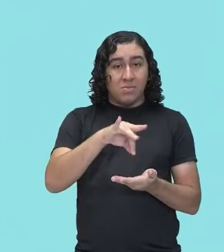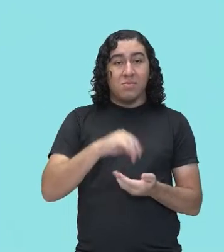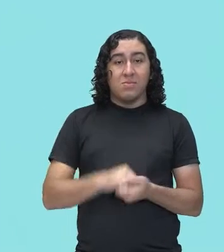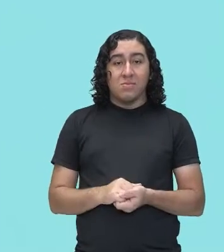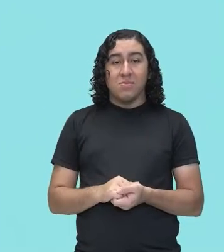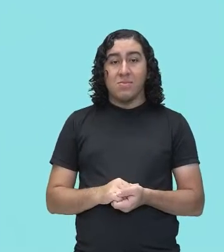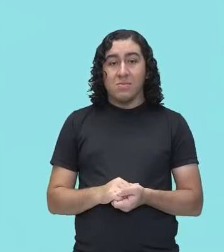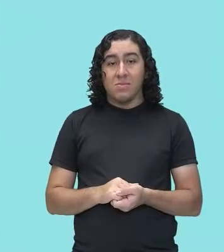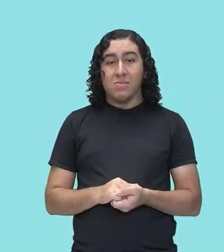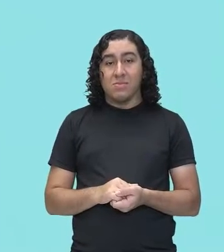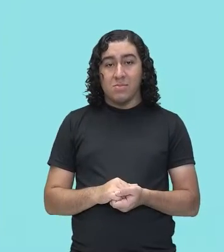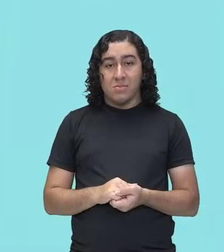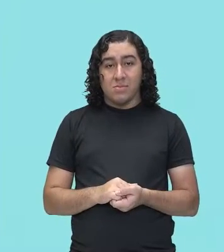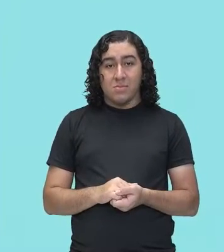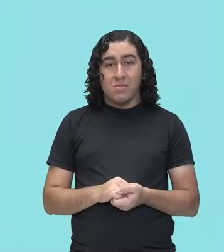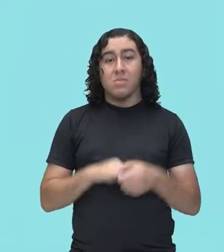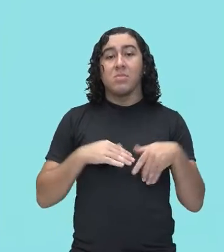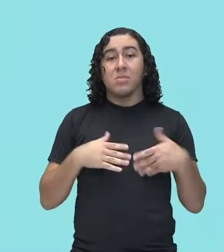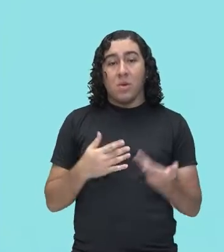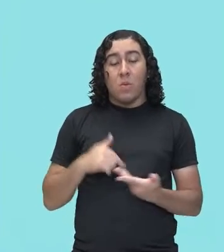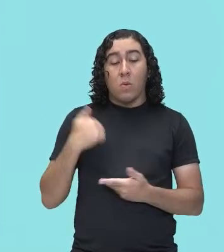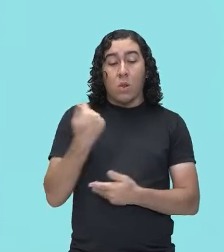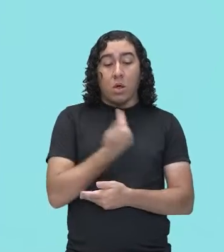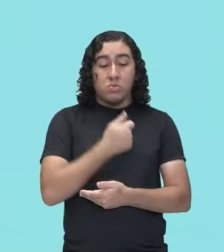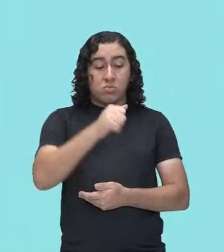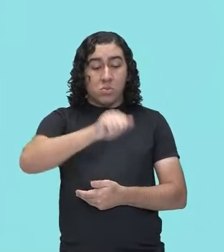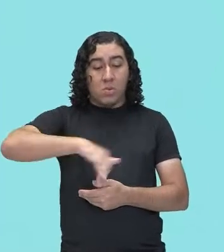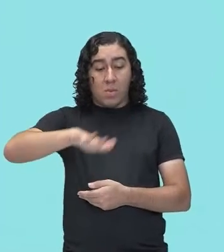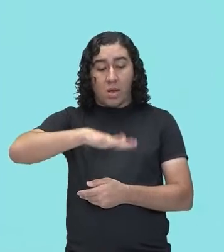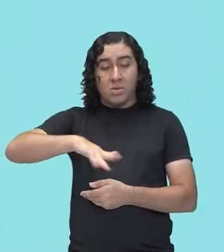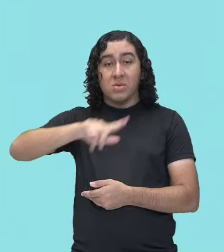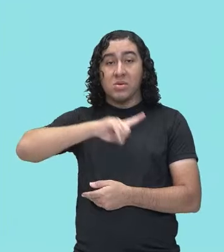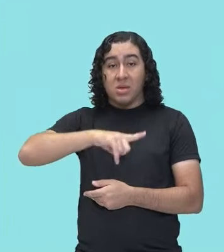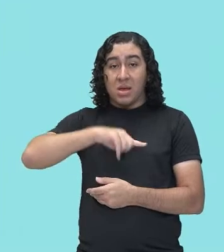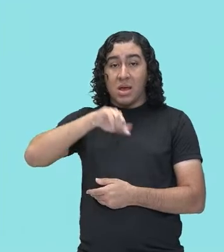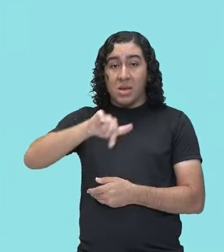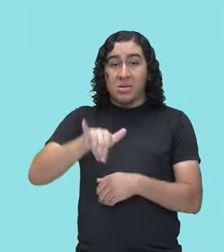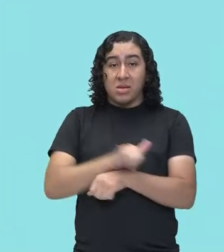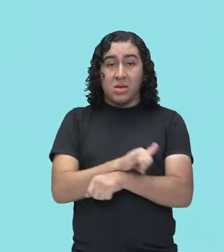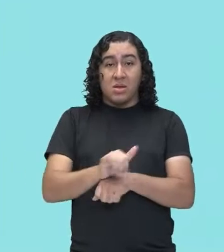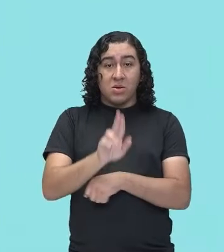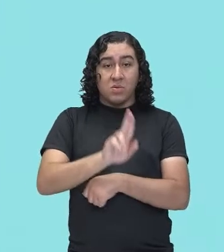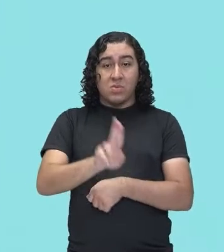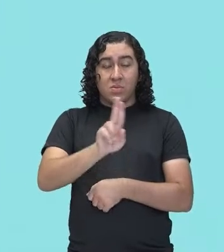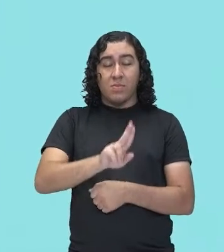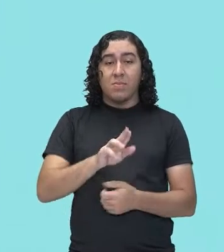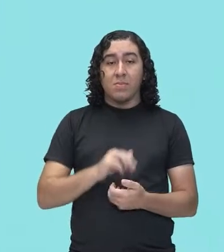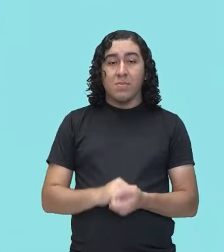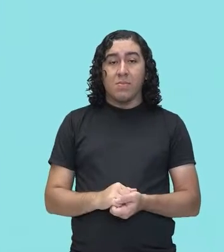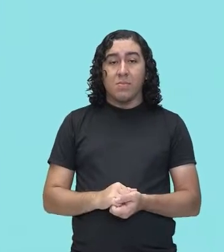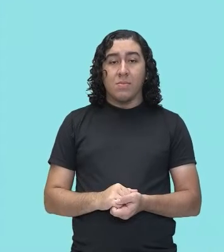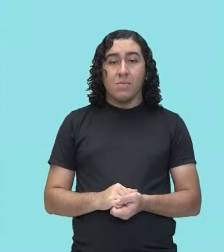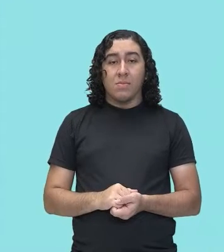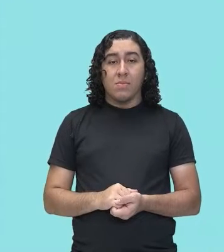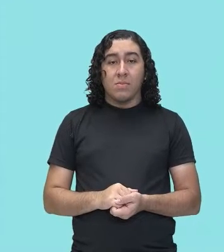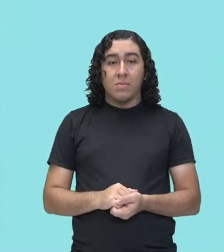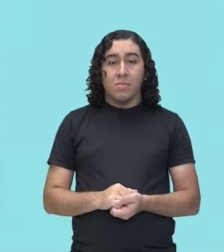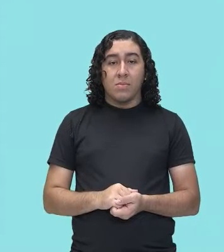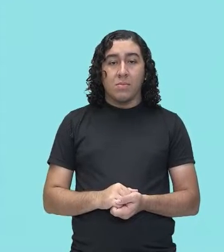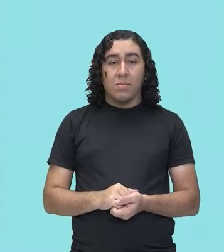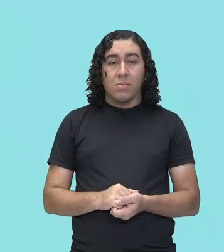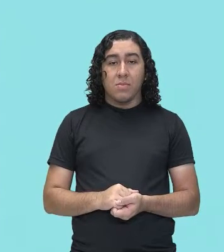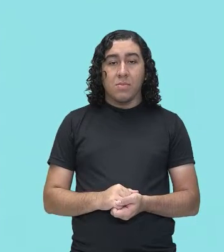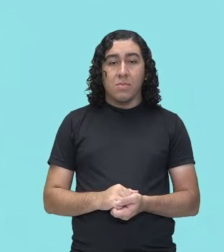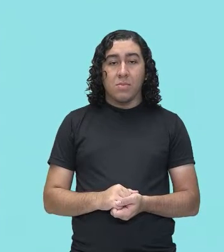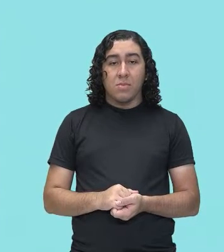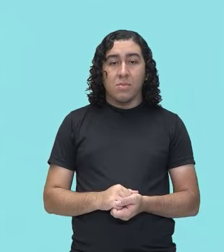o nosso cenário ele é produzido nessa técnica de Chroma Key. Então, a arte ela